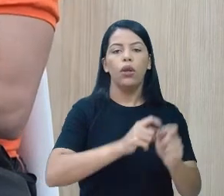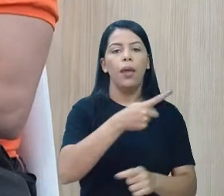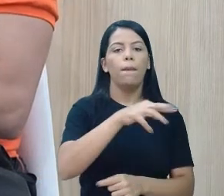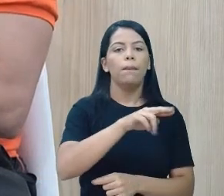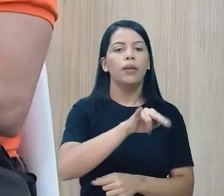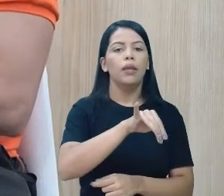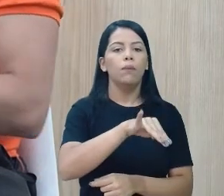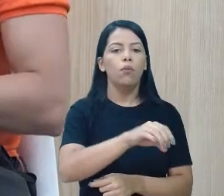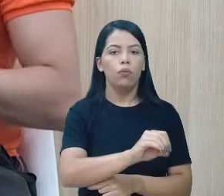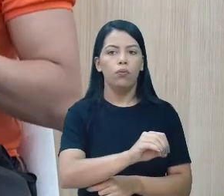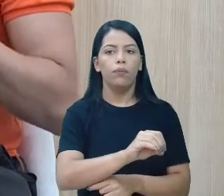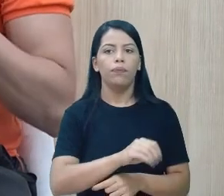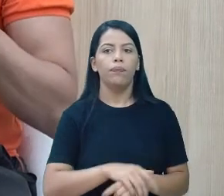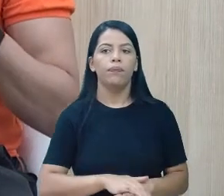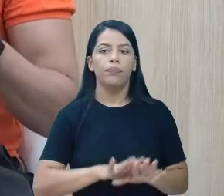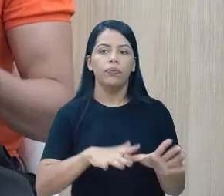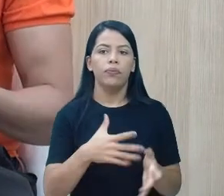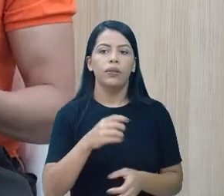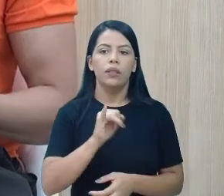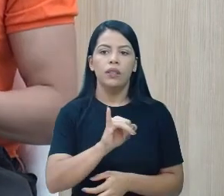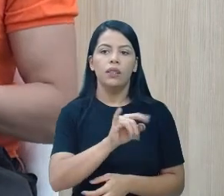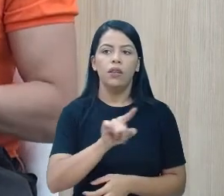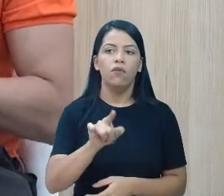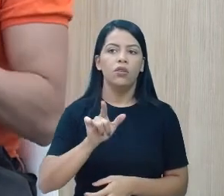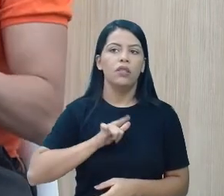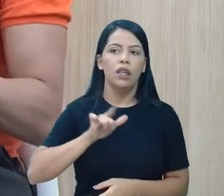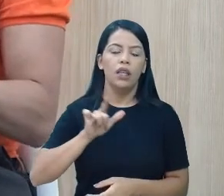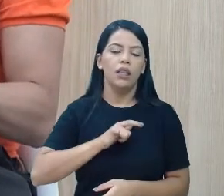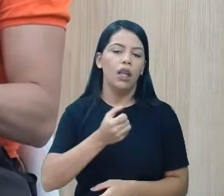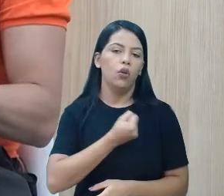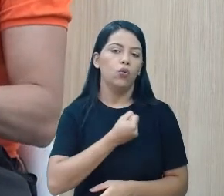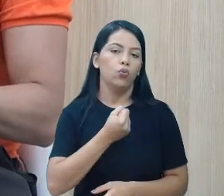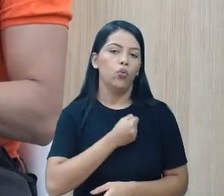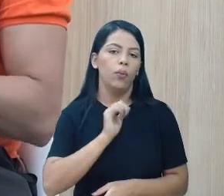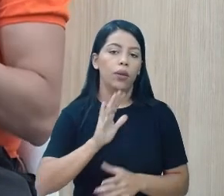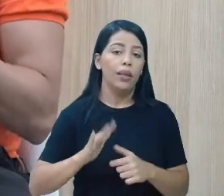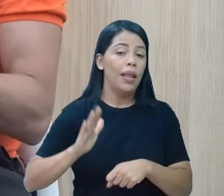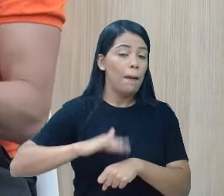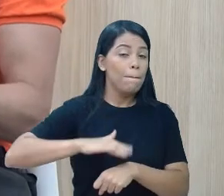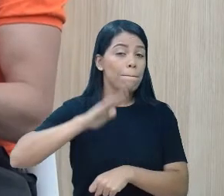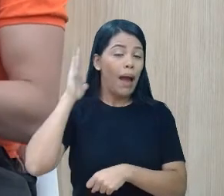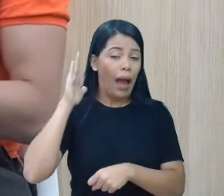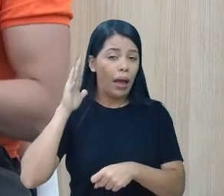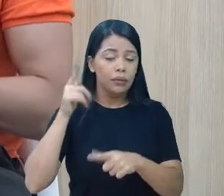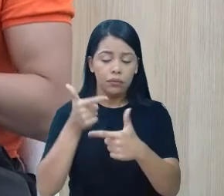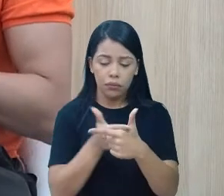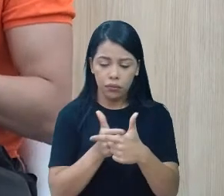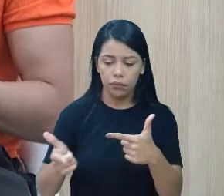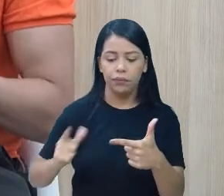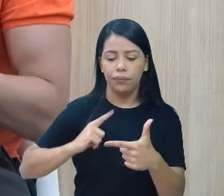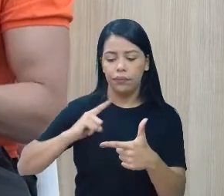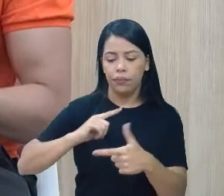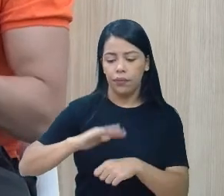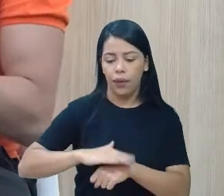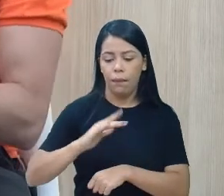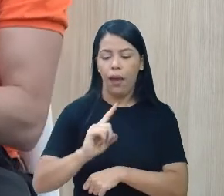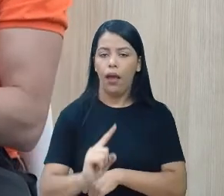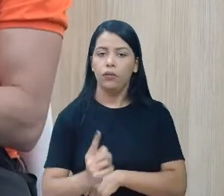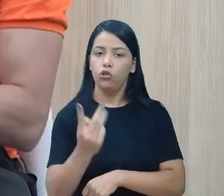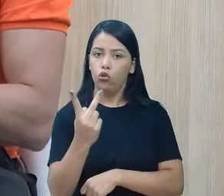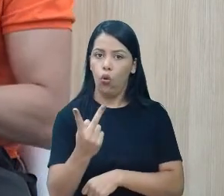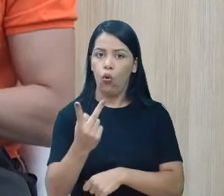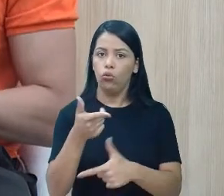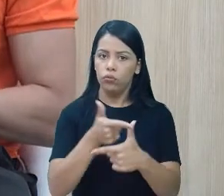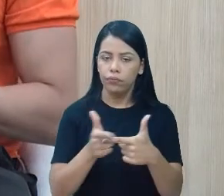primo, tá bom? Então, se você tem um número que além desses dois divisores, existem mais algum, ou seja, vai ter mais de dois